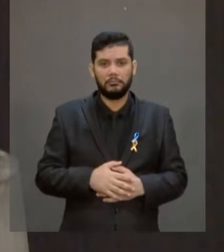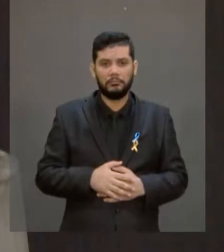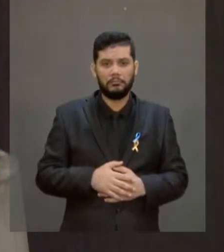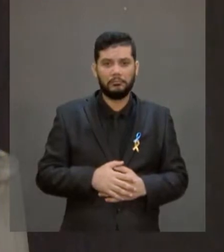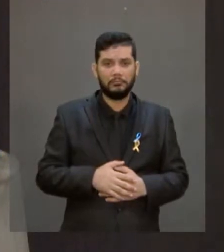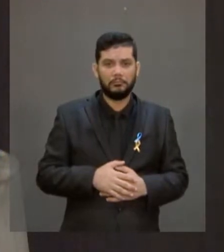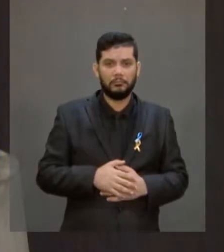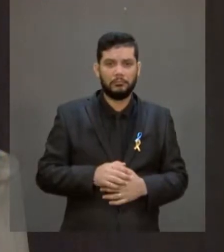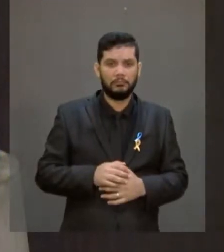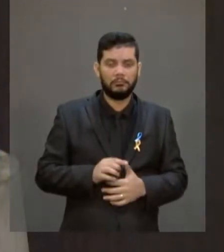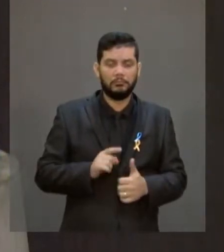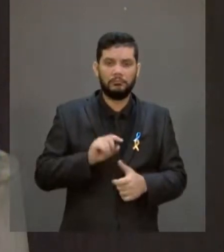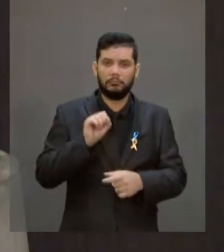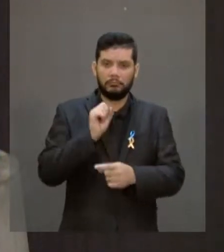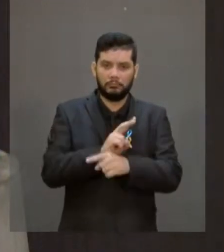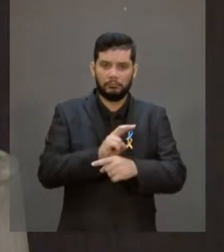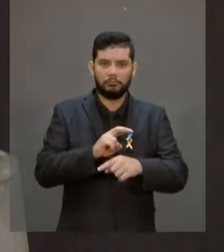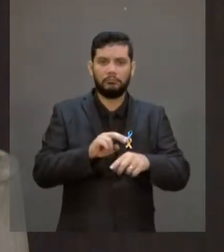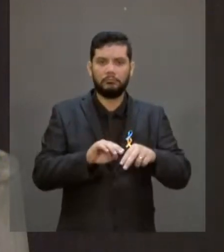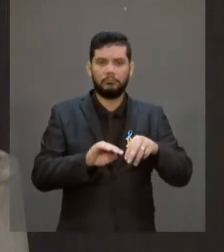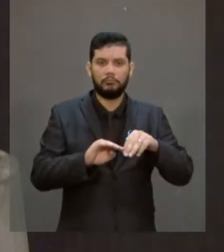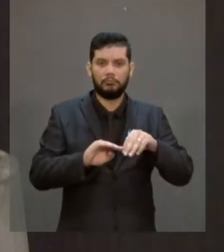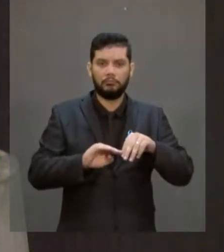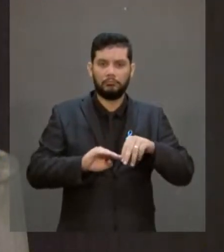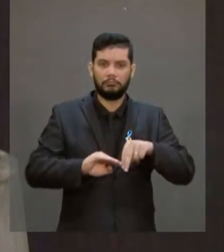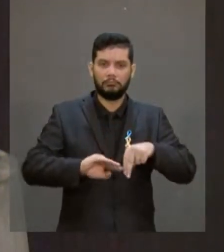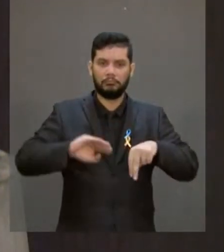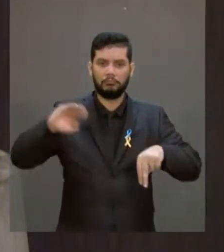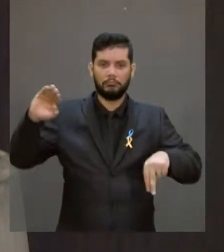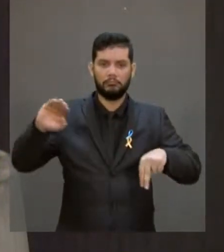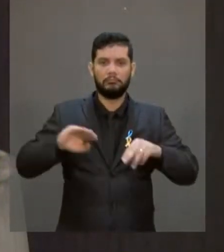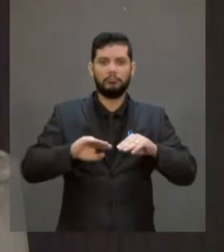recrutamento, carreira e remuneração, formação,